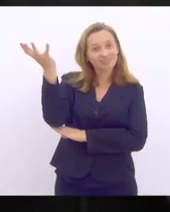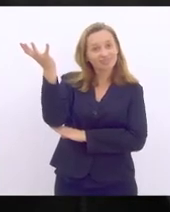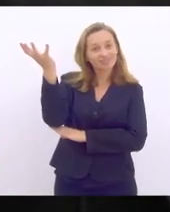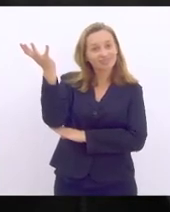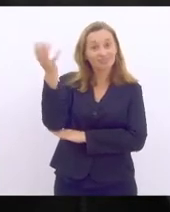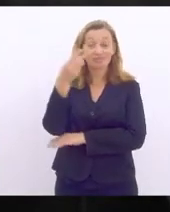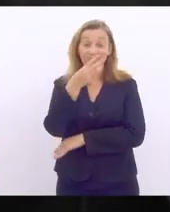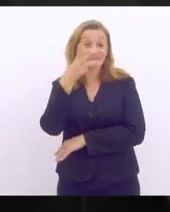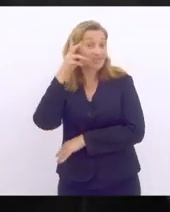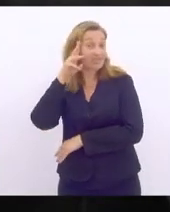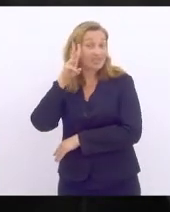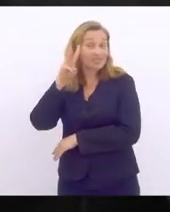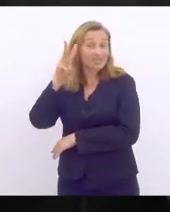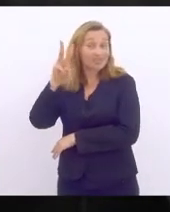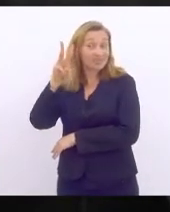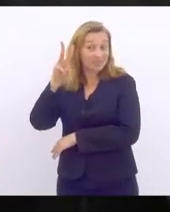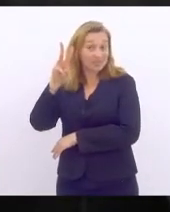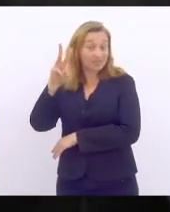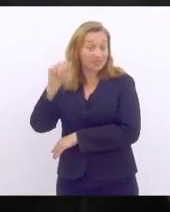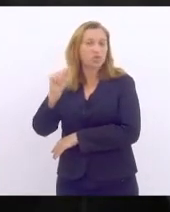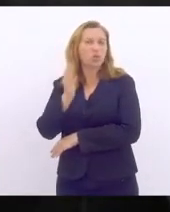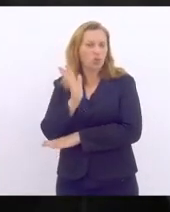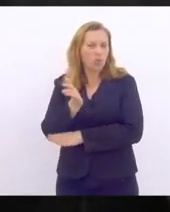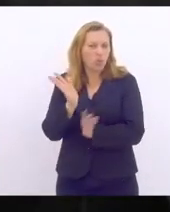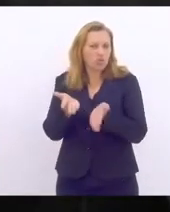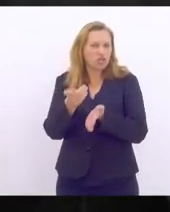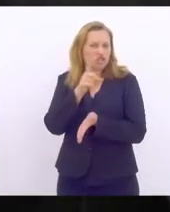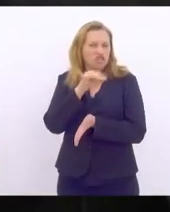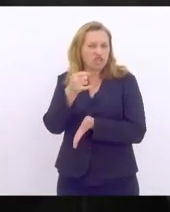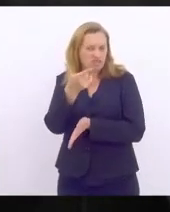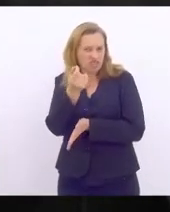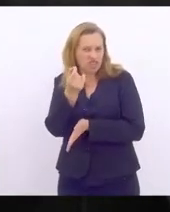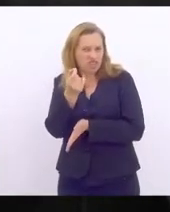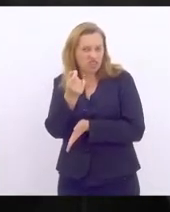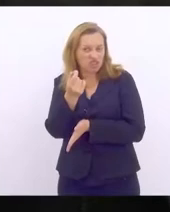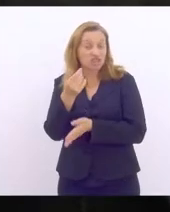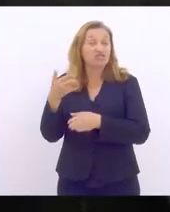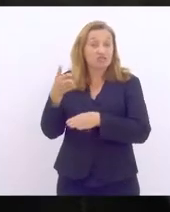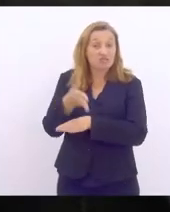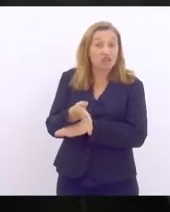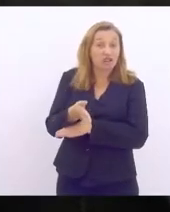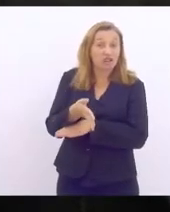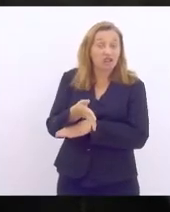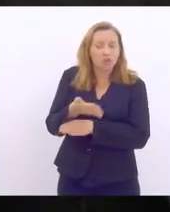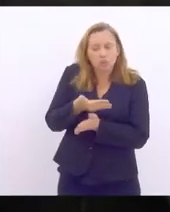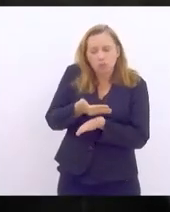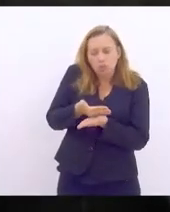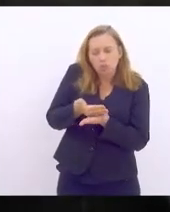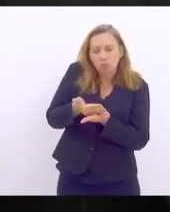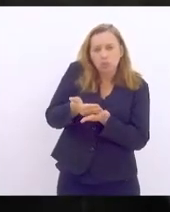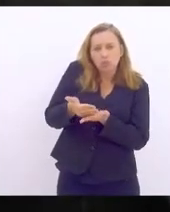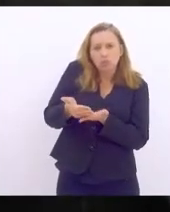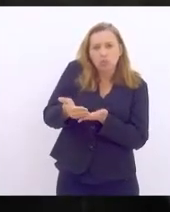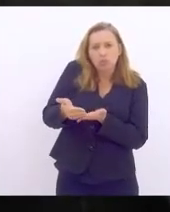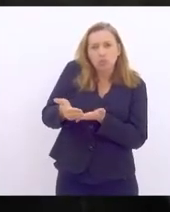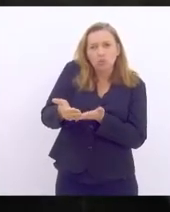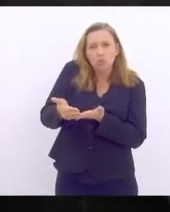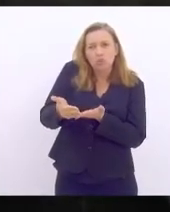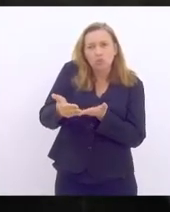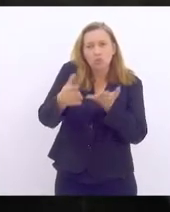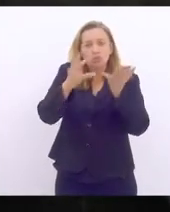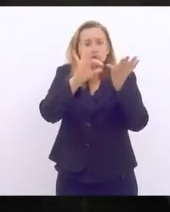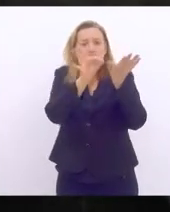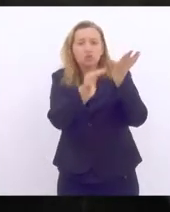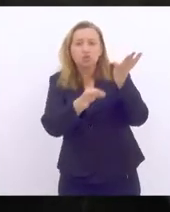há três dias hoje é dia 20 de chegarmos ao início da primavera